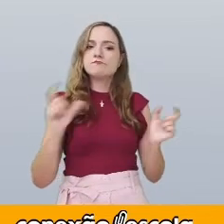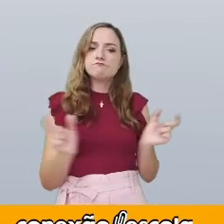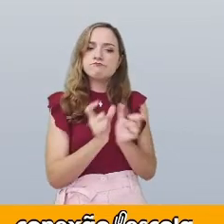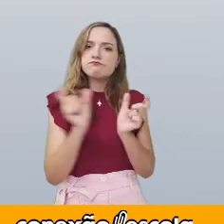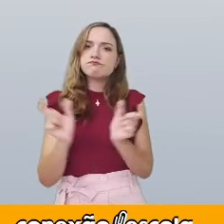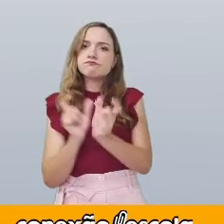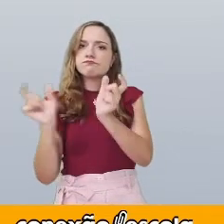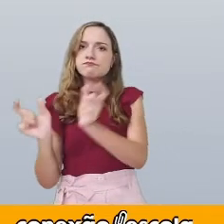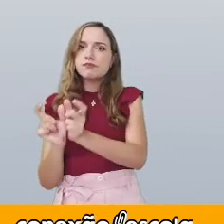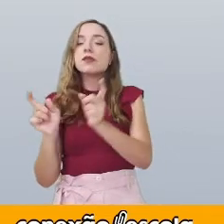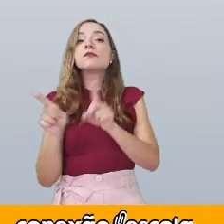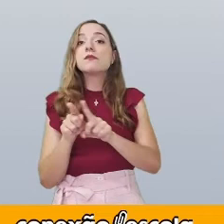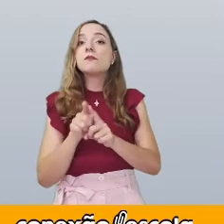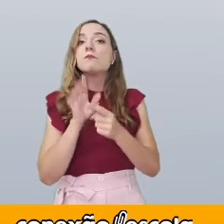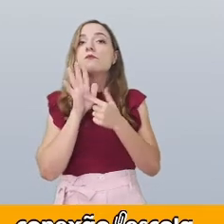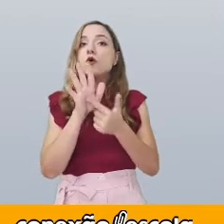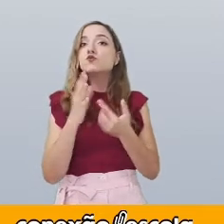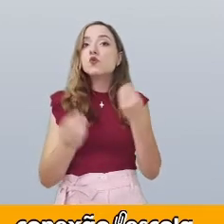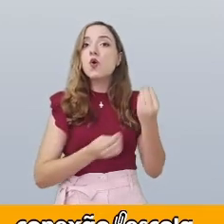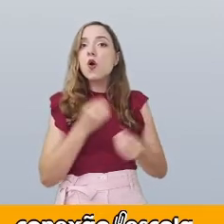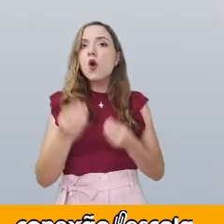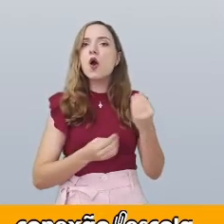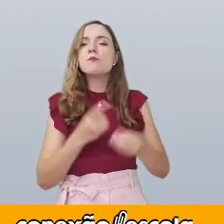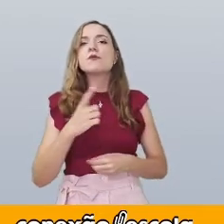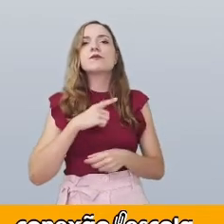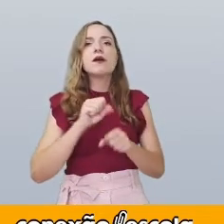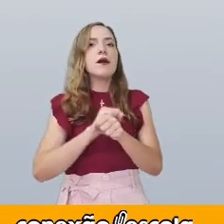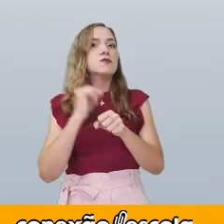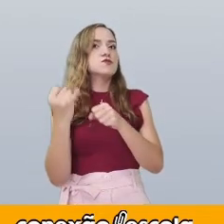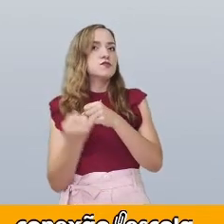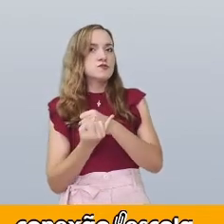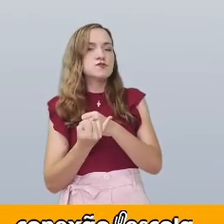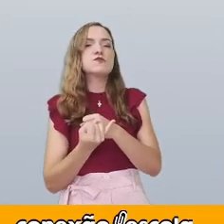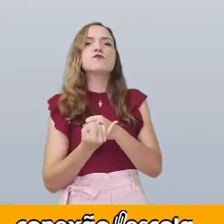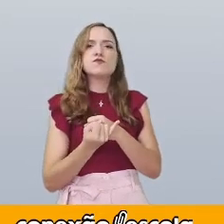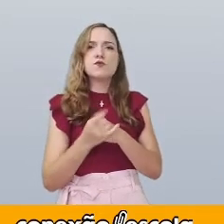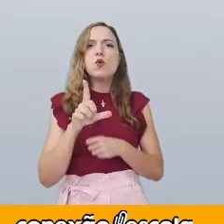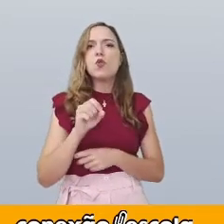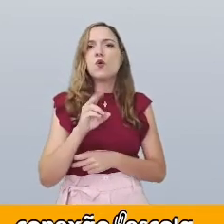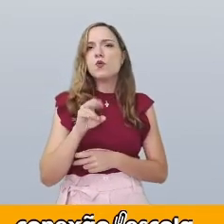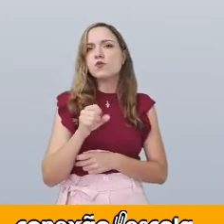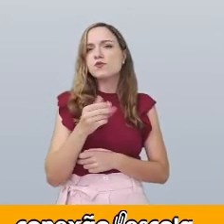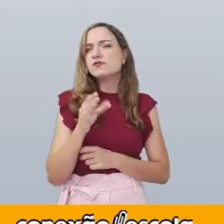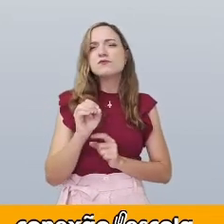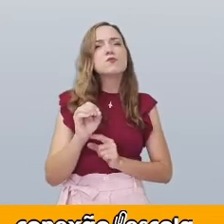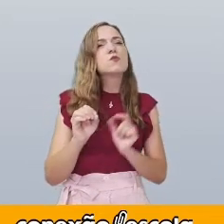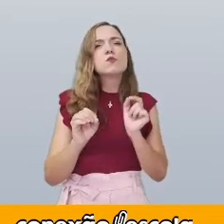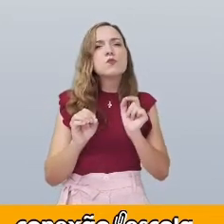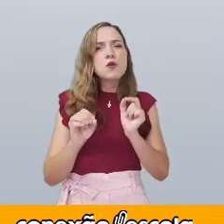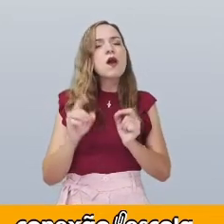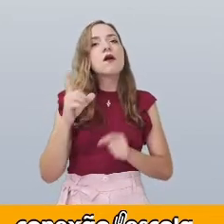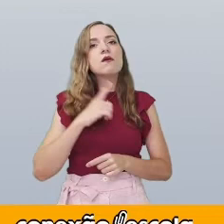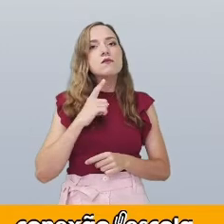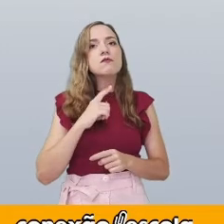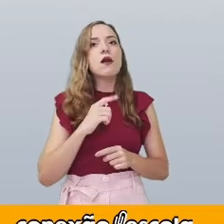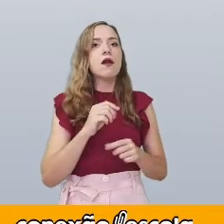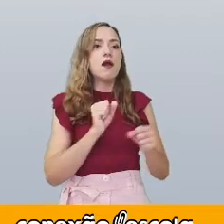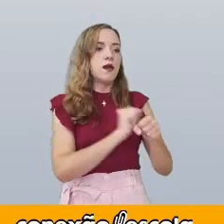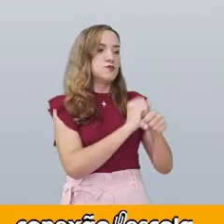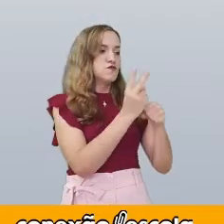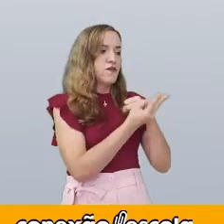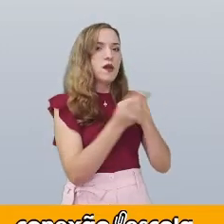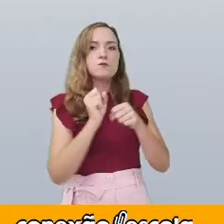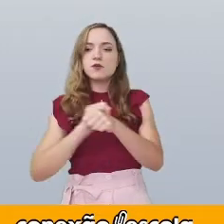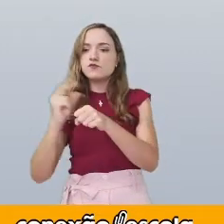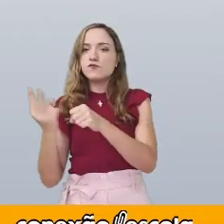se manifestar por meio de locuções adverbiais. Ou seja, quando eu tenho dois advérbios construindo a ideia